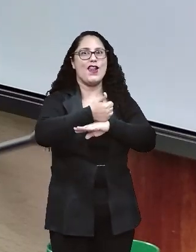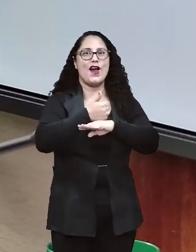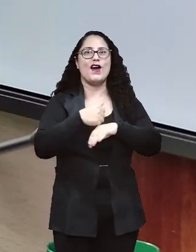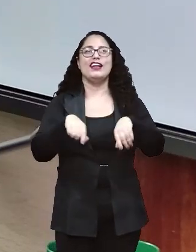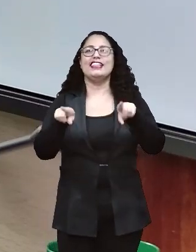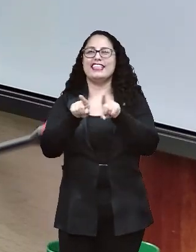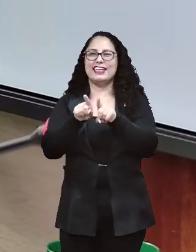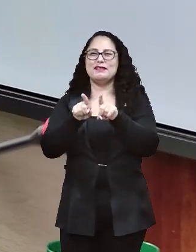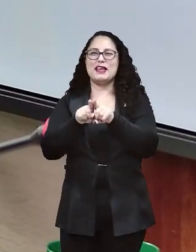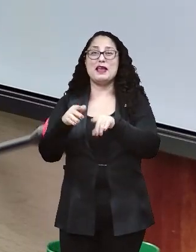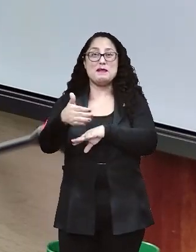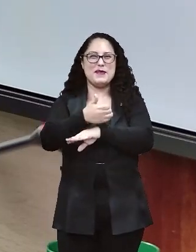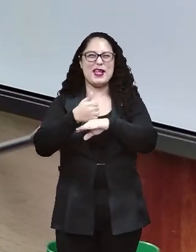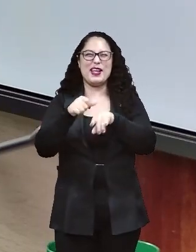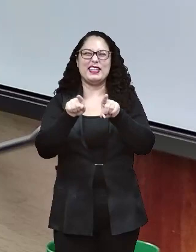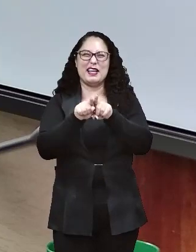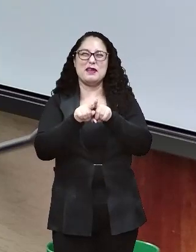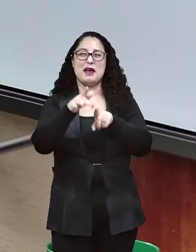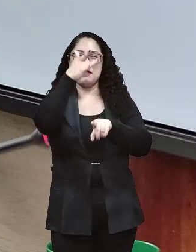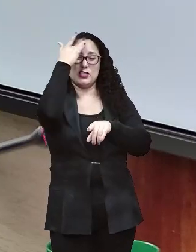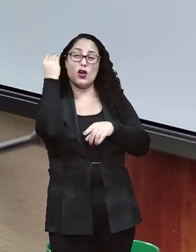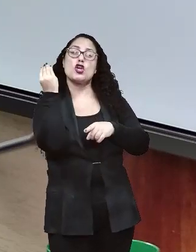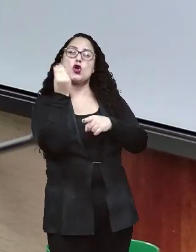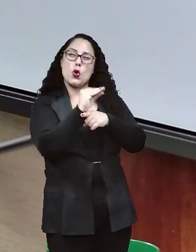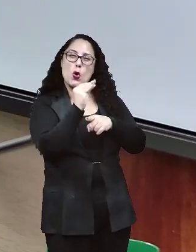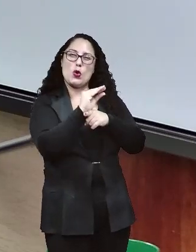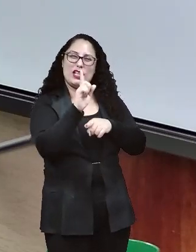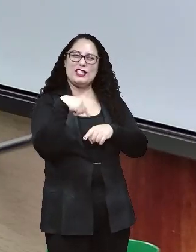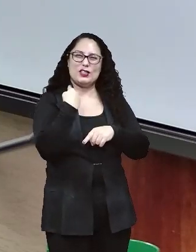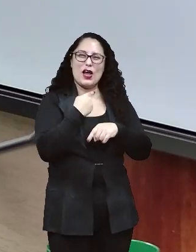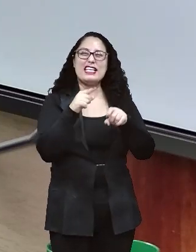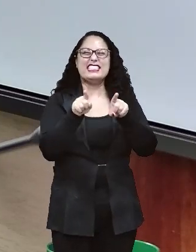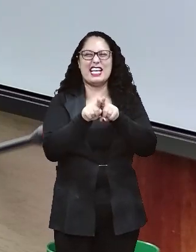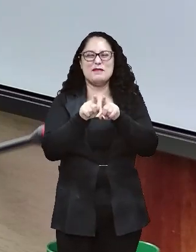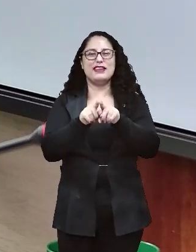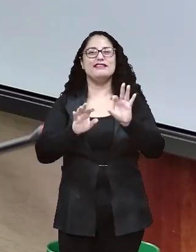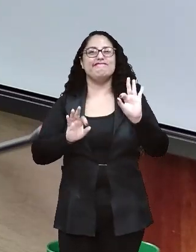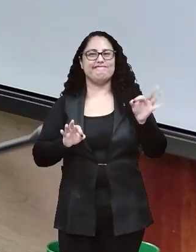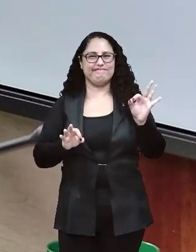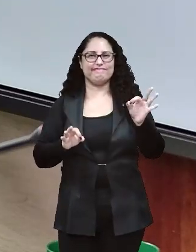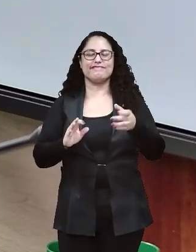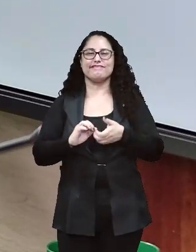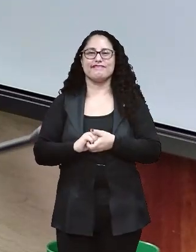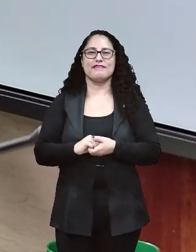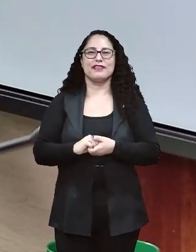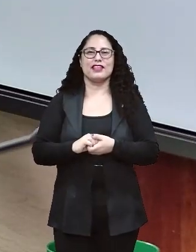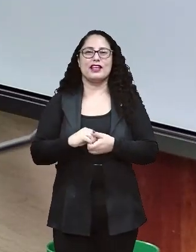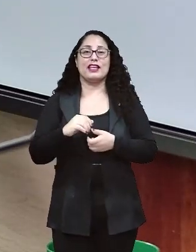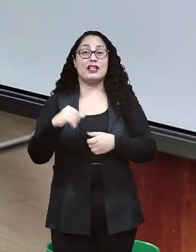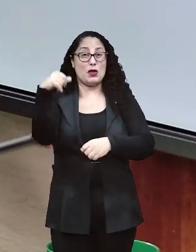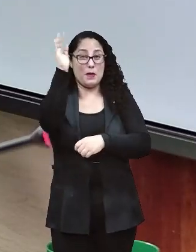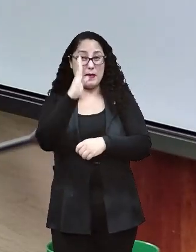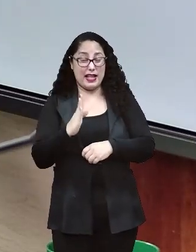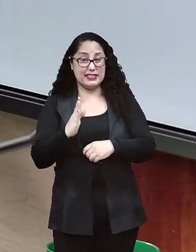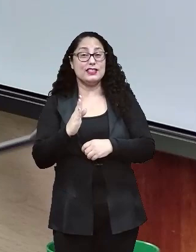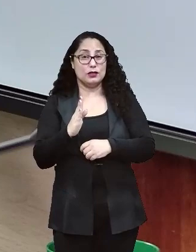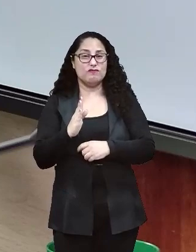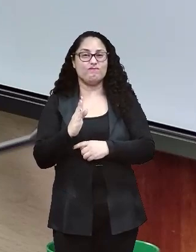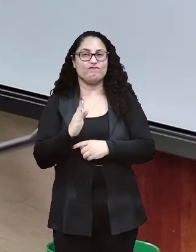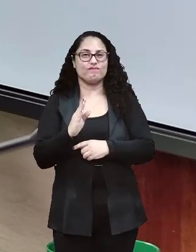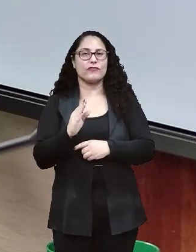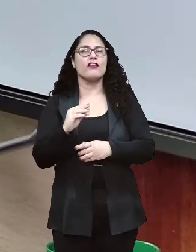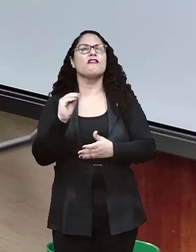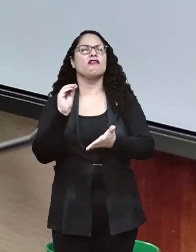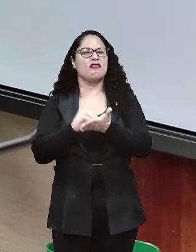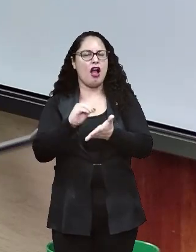Inclusive, melhor inclusive para quem cuida da gente, né? Exatamente. Que isso no Brasil é uma coisa que